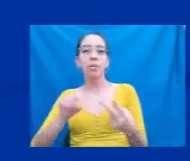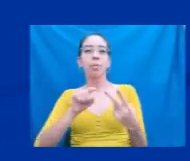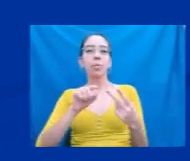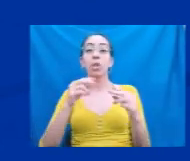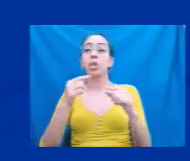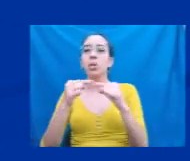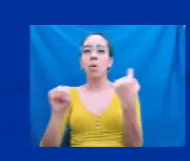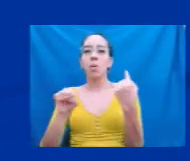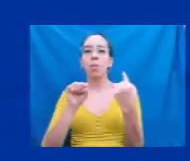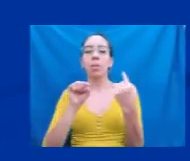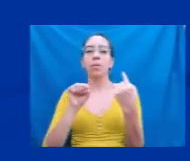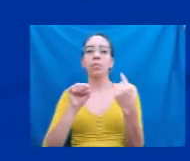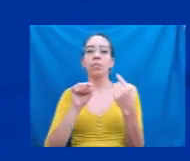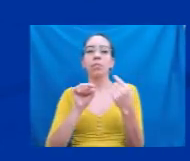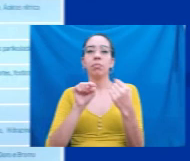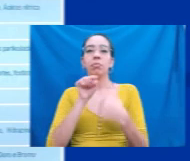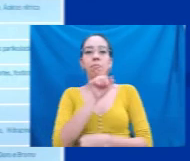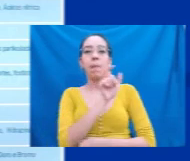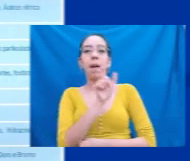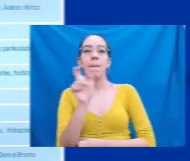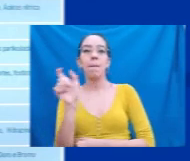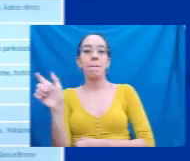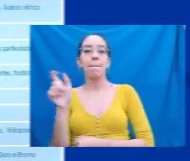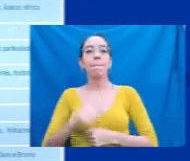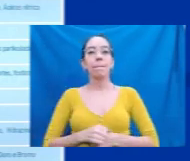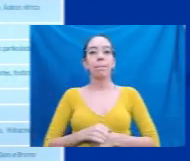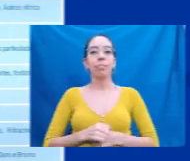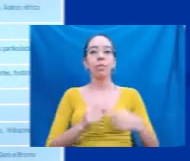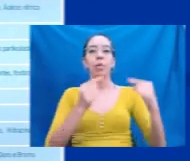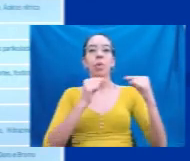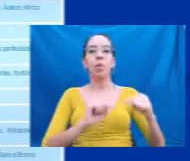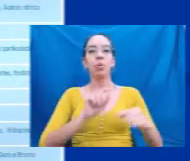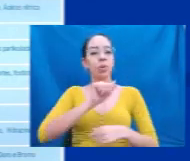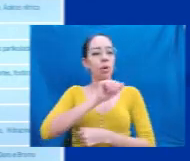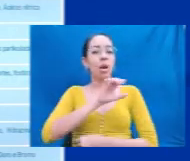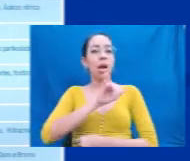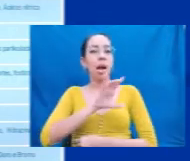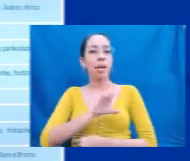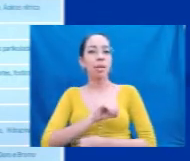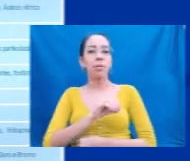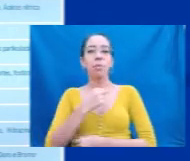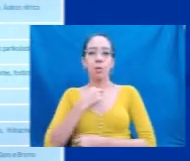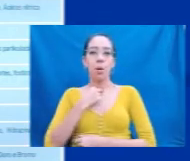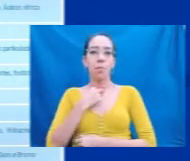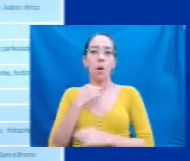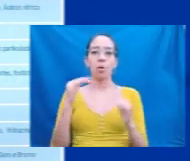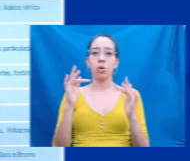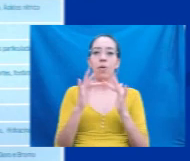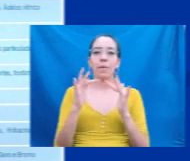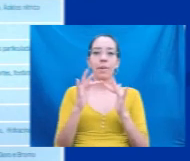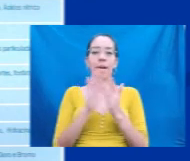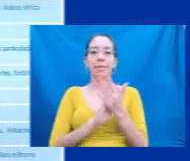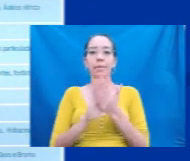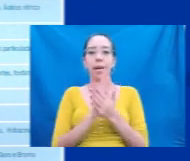né? Então, vamos ver aqui, ó, o ácido acético é incompatível com ácido nítrico concentrado, com ácido perclórico, ácido